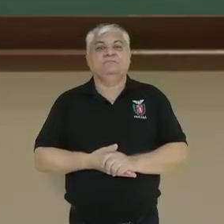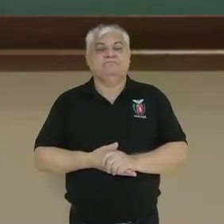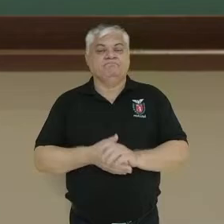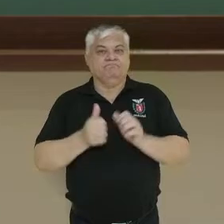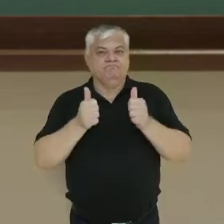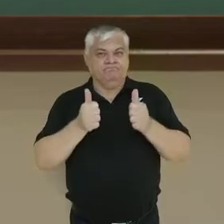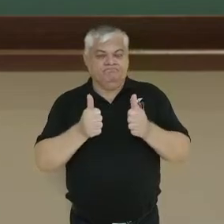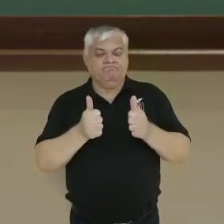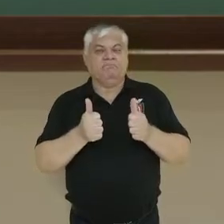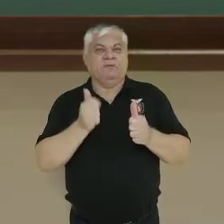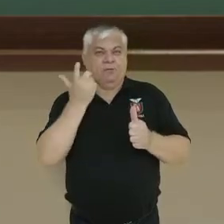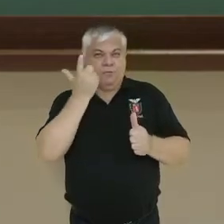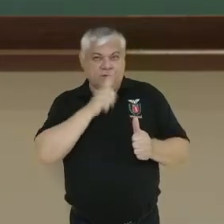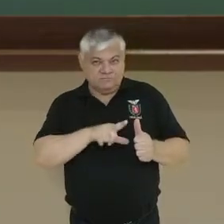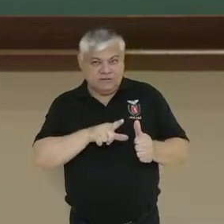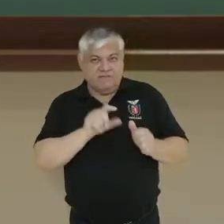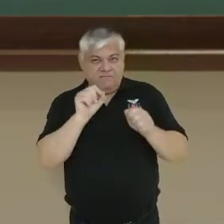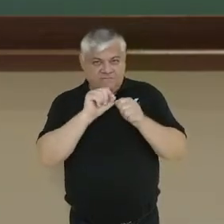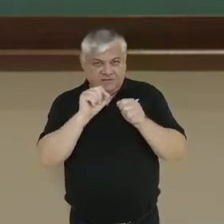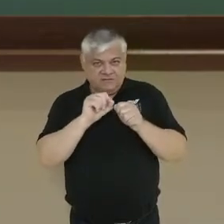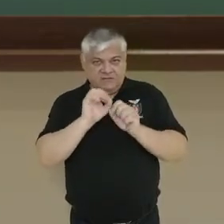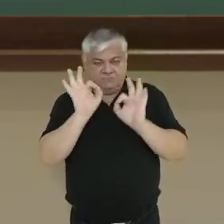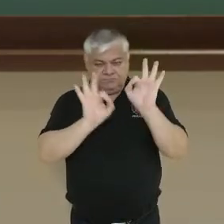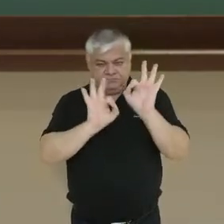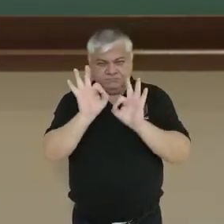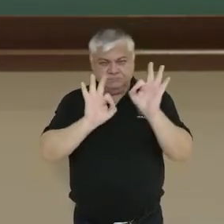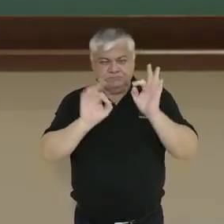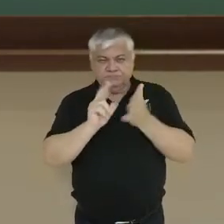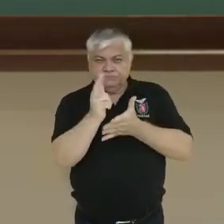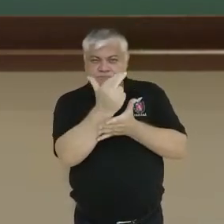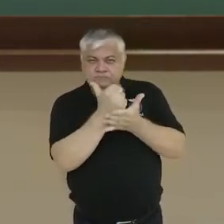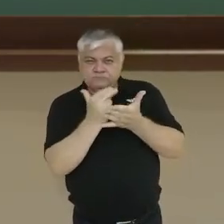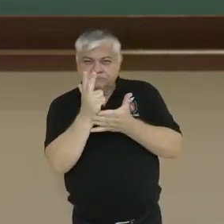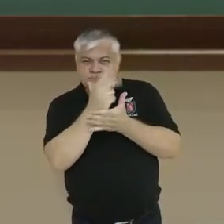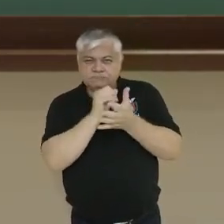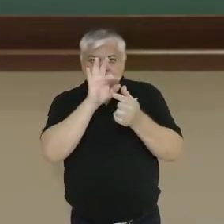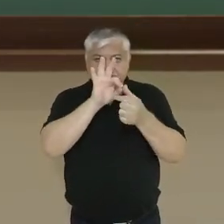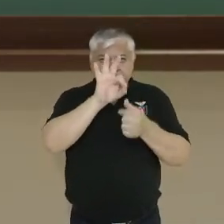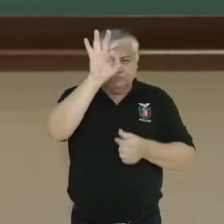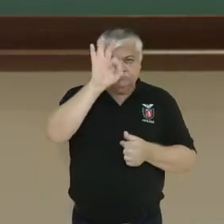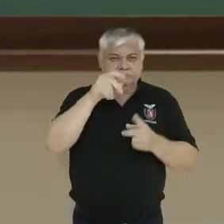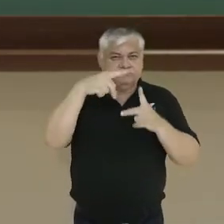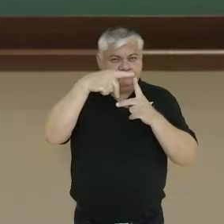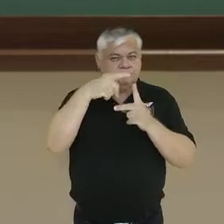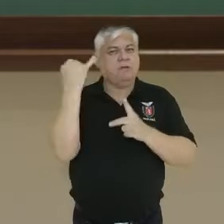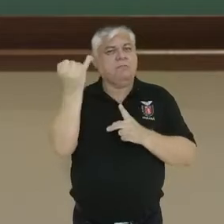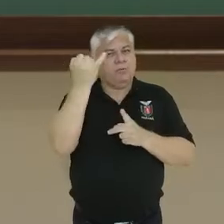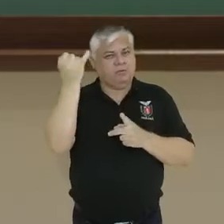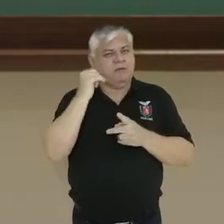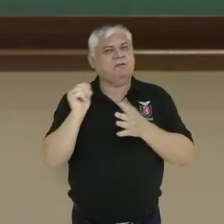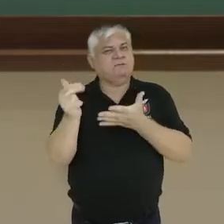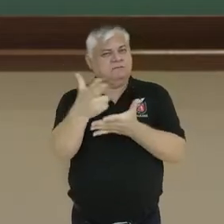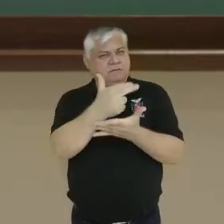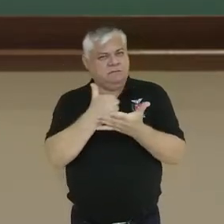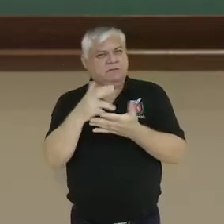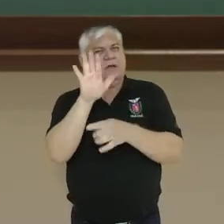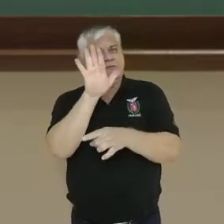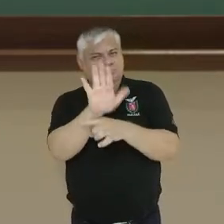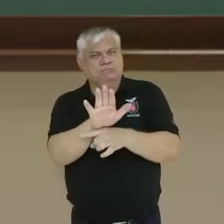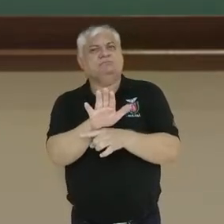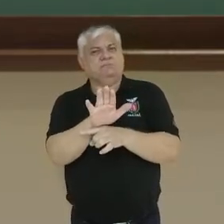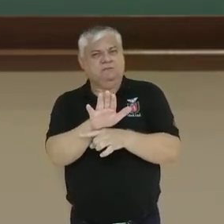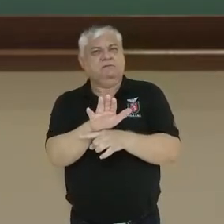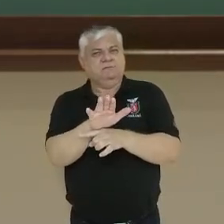Muito bem, agora conseguiu registrar alguma coisa, conseguiu fazer? Faz o desenho, gente, tá bom? O desenho, ele facilita. Você pode